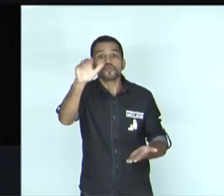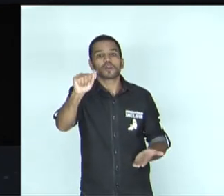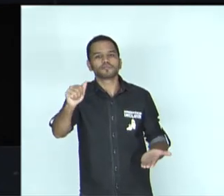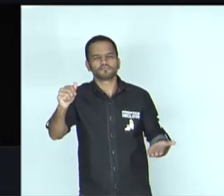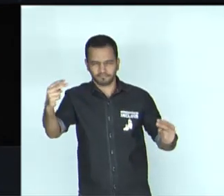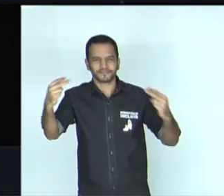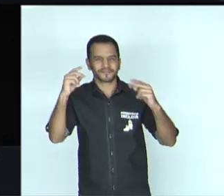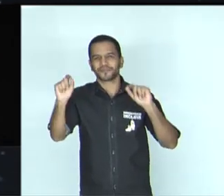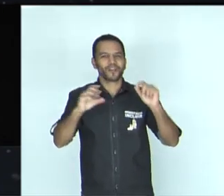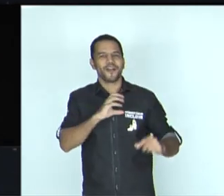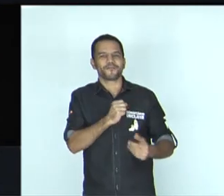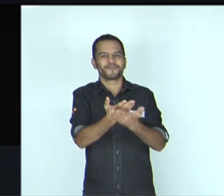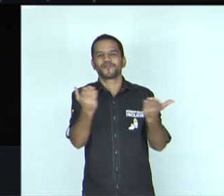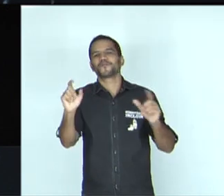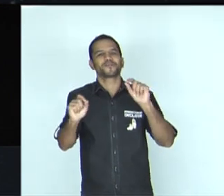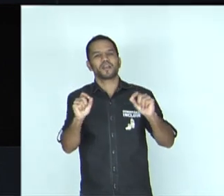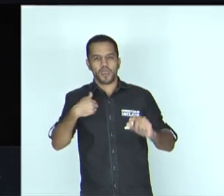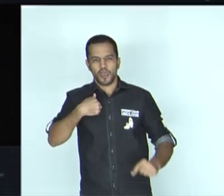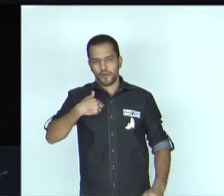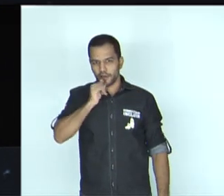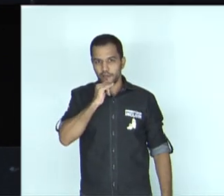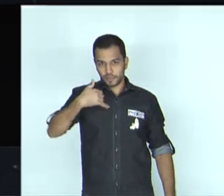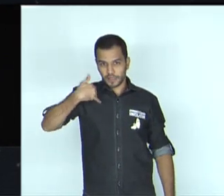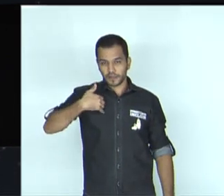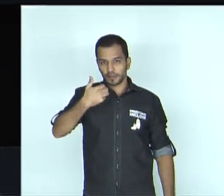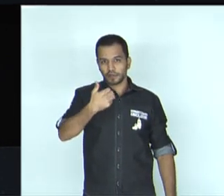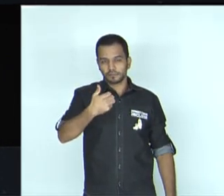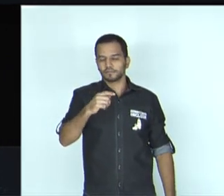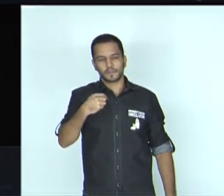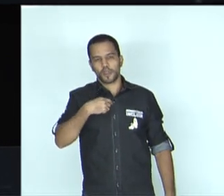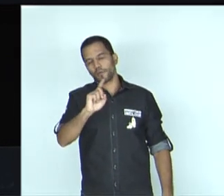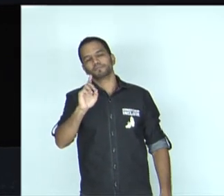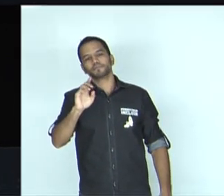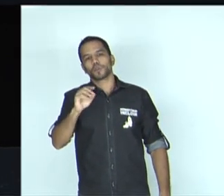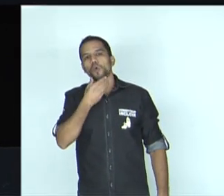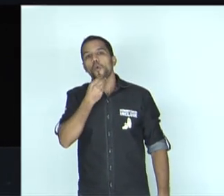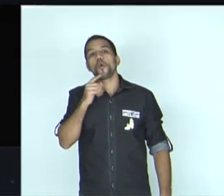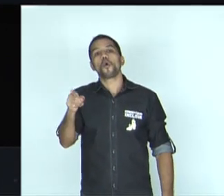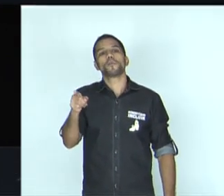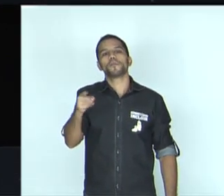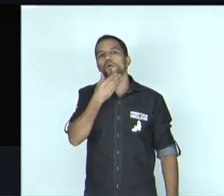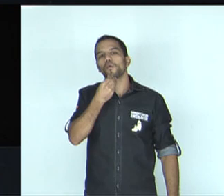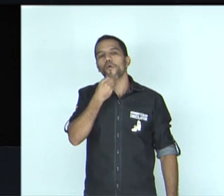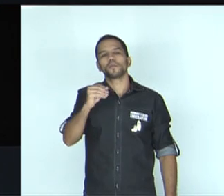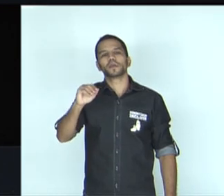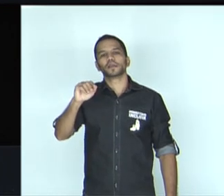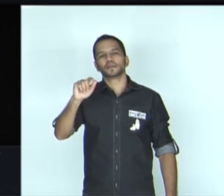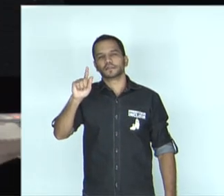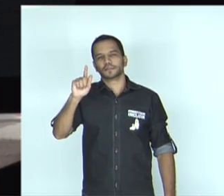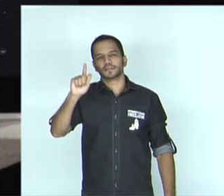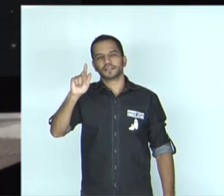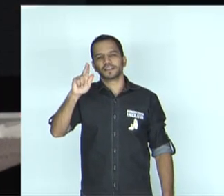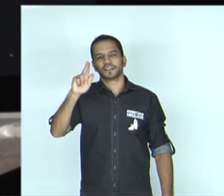Meus amados, com 16 anos, um moço chamado Guilherme Colgate, já ouviu falar essa palavra Colgate? Todo mundo já ouviu,